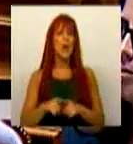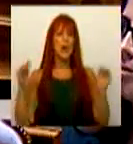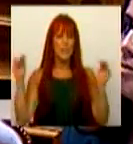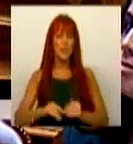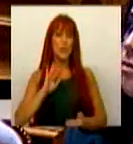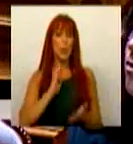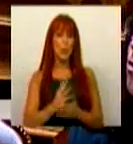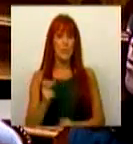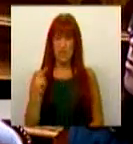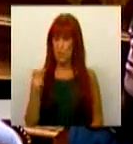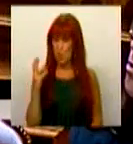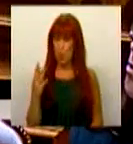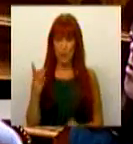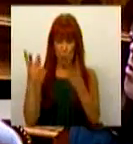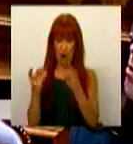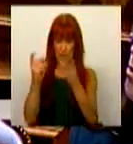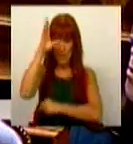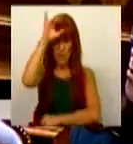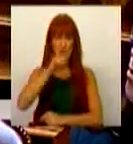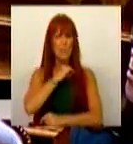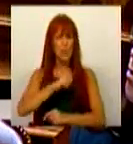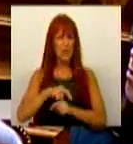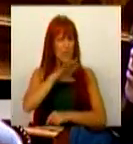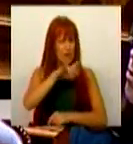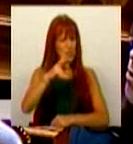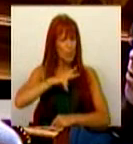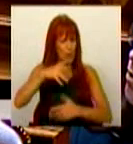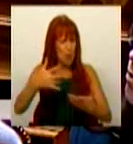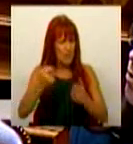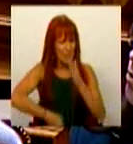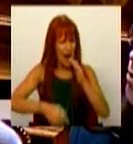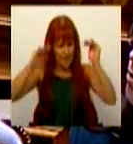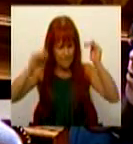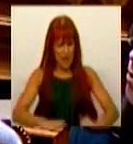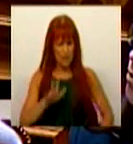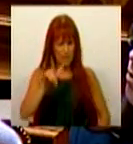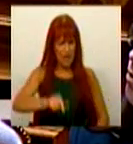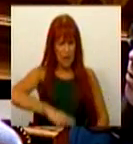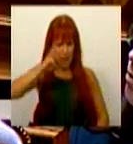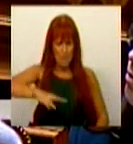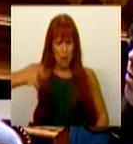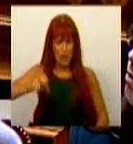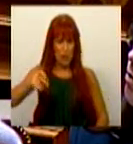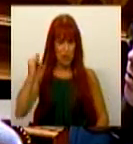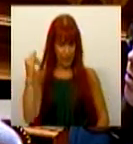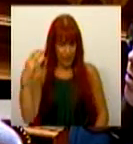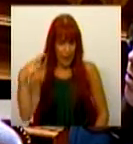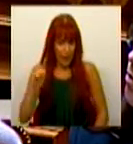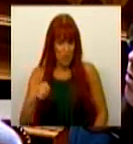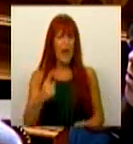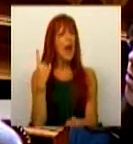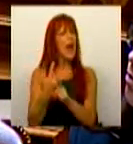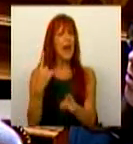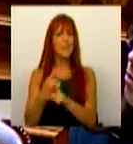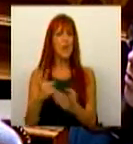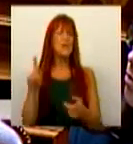nos últimos 4 orçamentos de Estado e permitiram que as famílias portuguesas hoje paguem menos 1.000 milhões de euros em IRS. E também são os mesmos